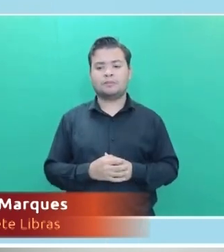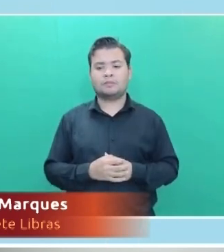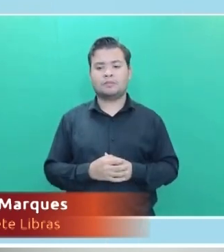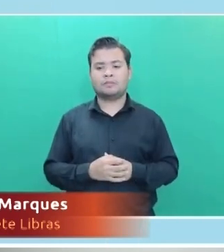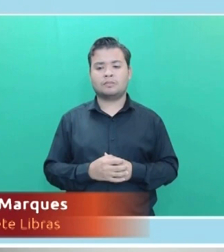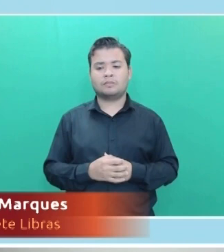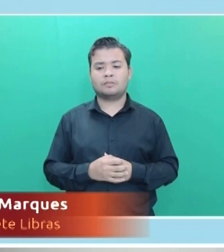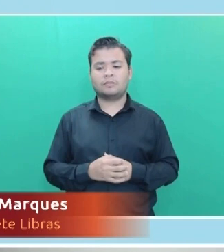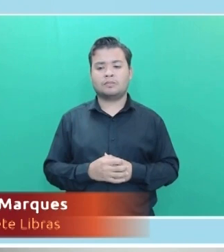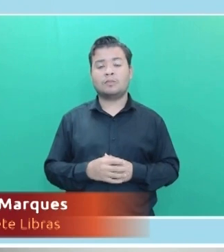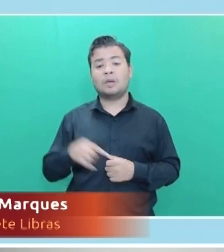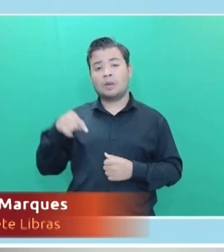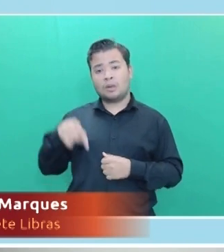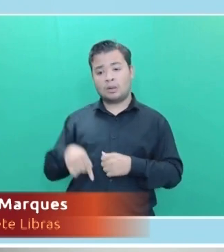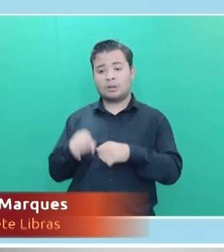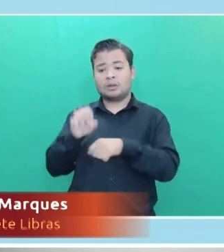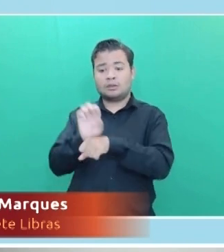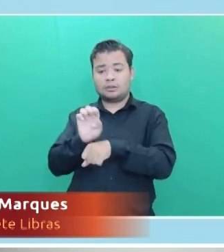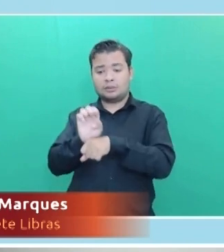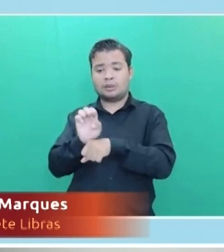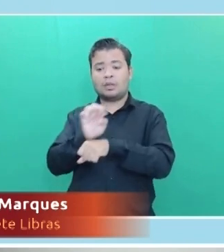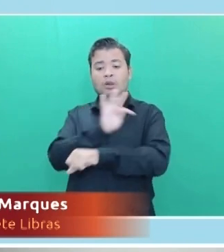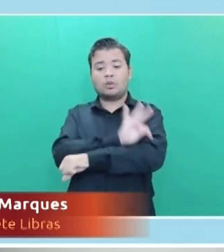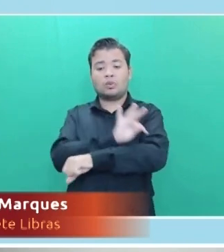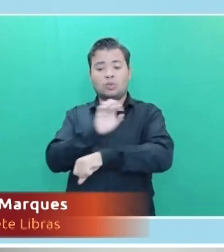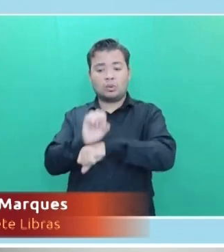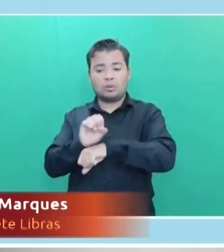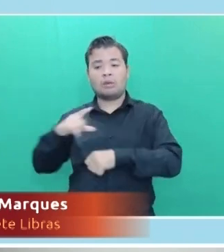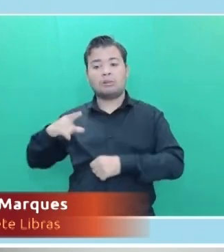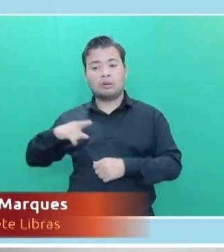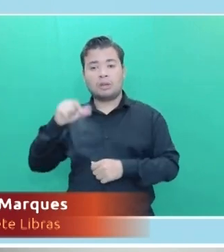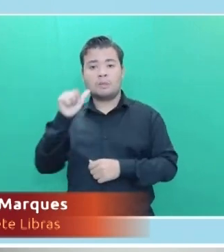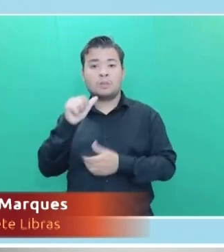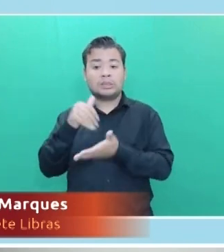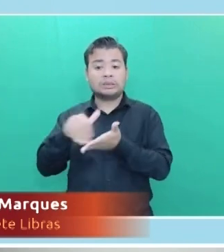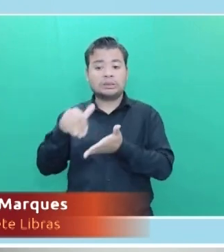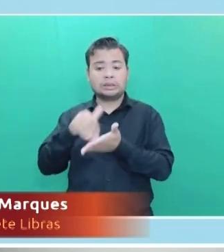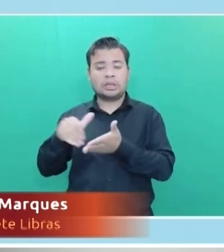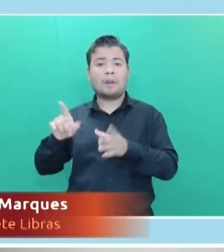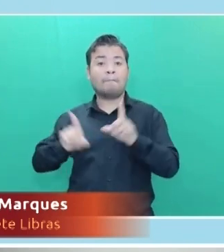no estado do Tocantins tem uma secretária, que ela é minha prima, né,